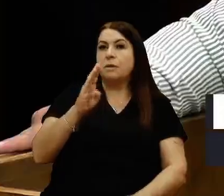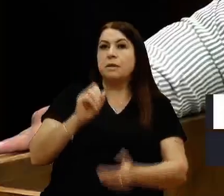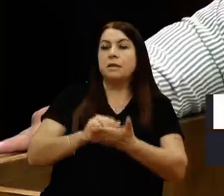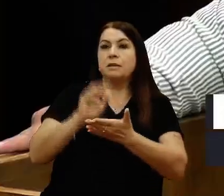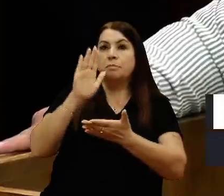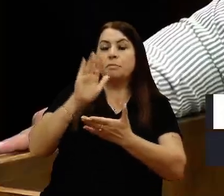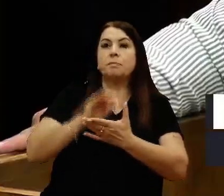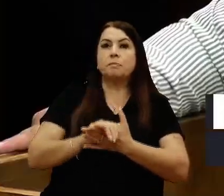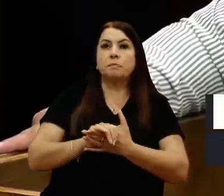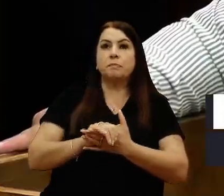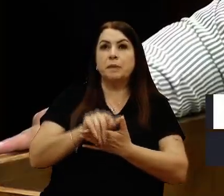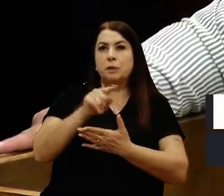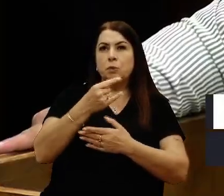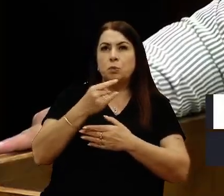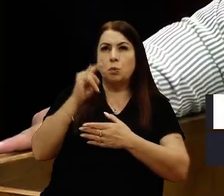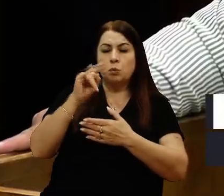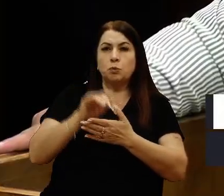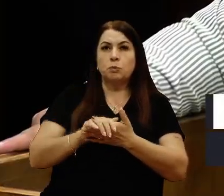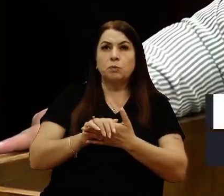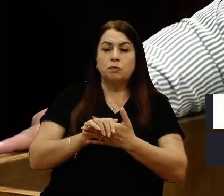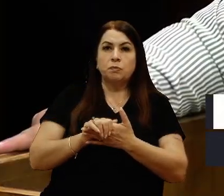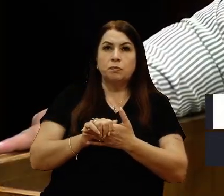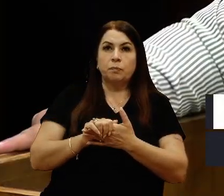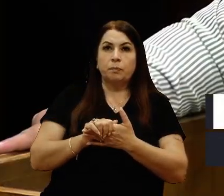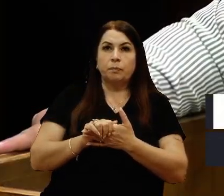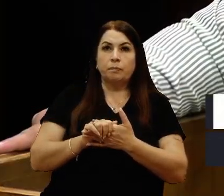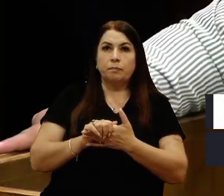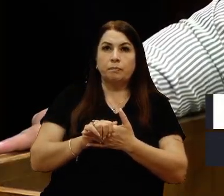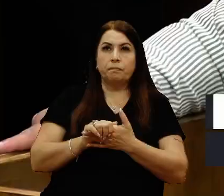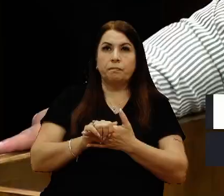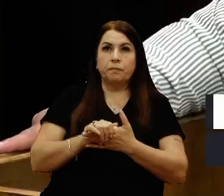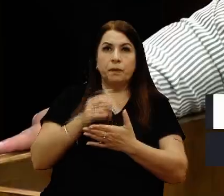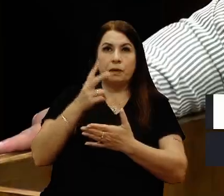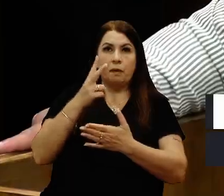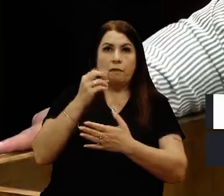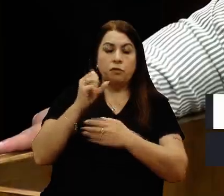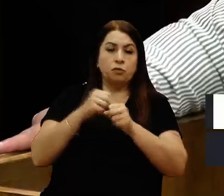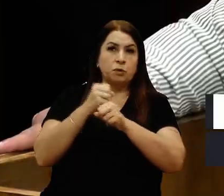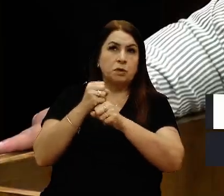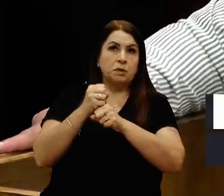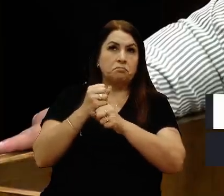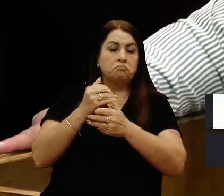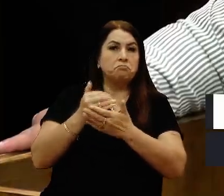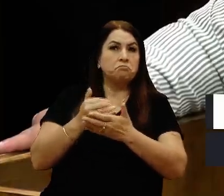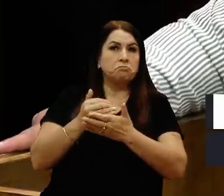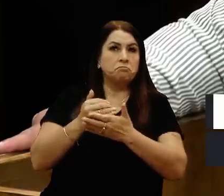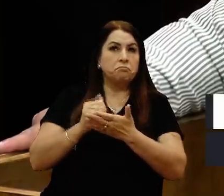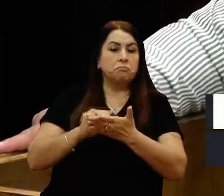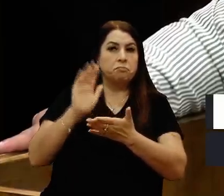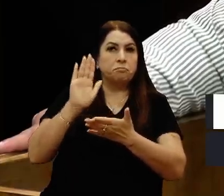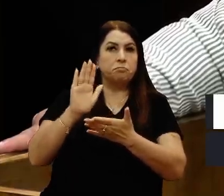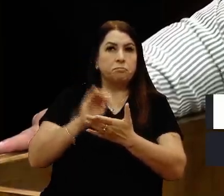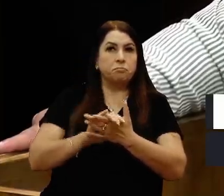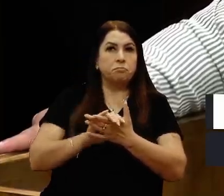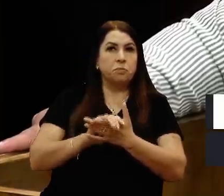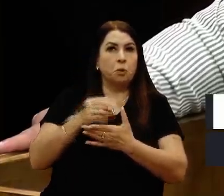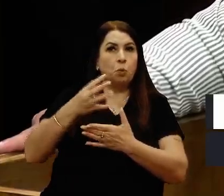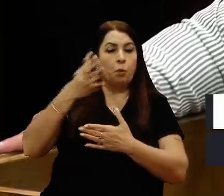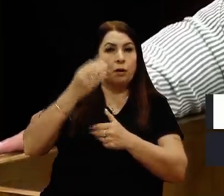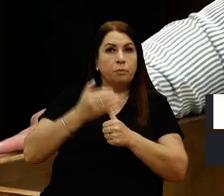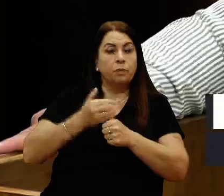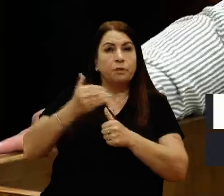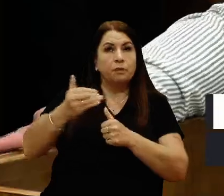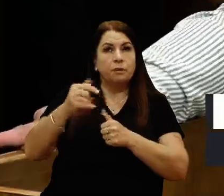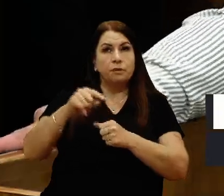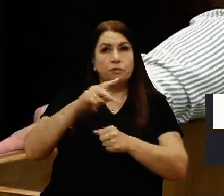que o PSB, nesses últimos 20 anos, deve estar indo para... Uma parte, vereador. Para o 4º